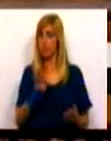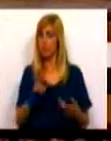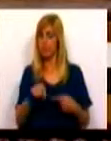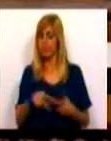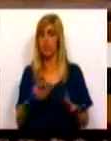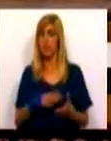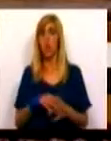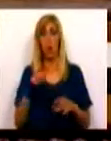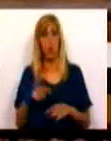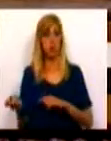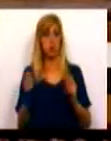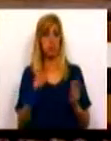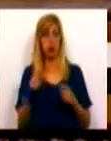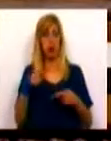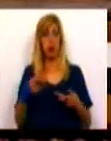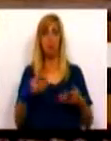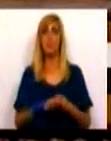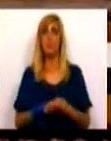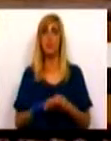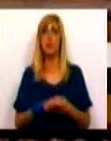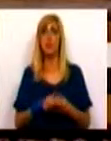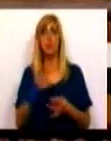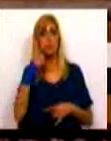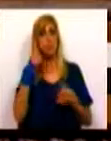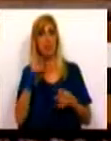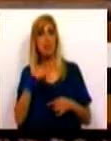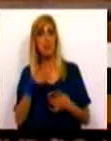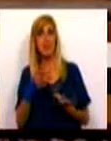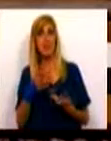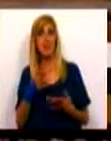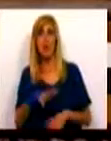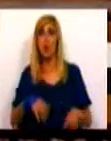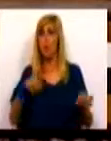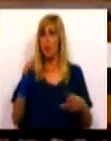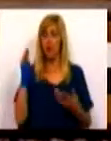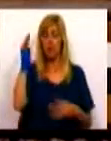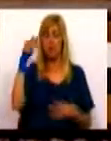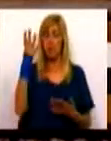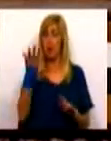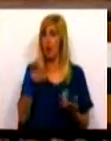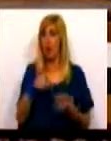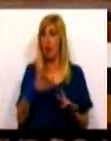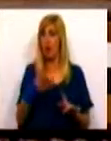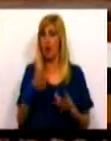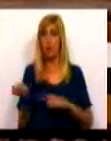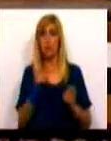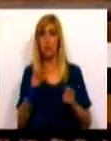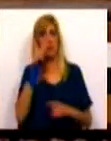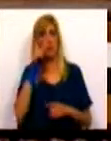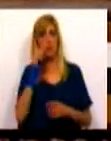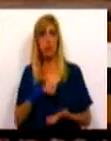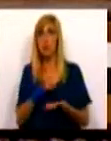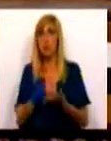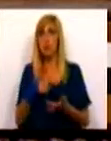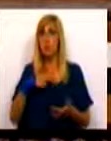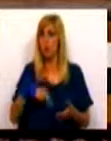estamos hoje a debater e que representa só por si trazer ao plenário da Assembleia da República um debate sobre as garantias de assistência que o